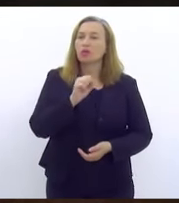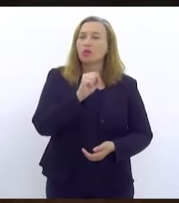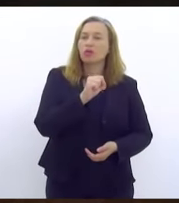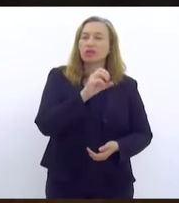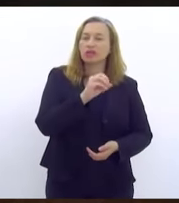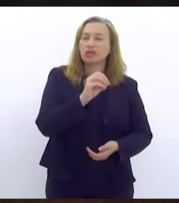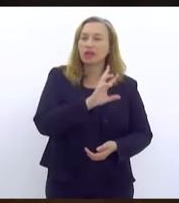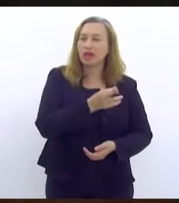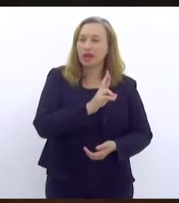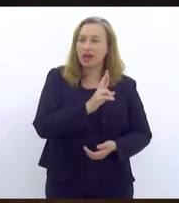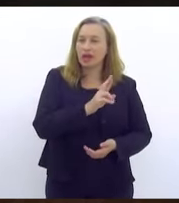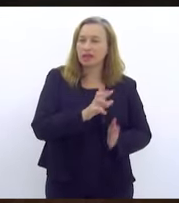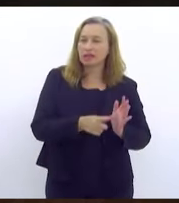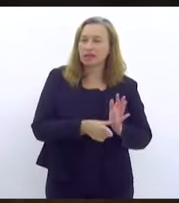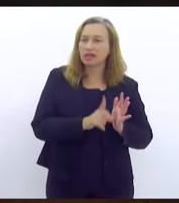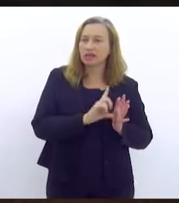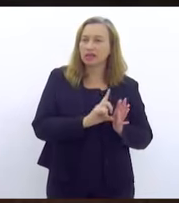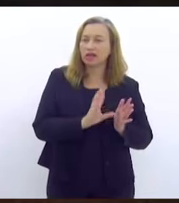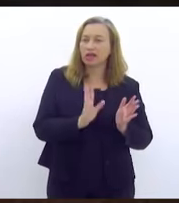R$ 80, vem